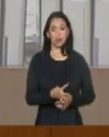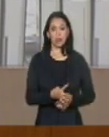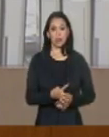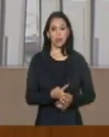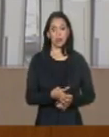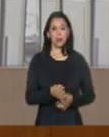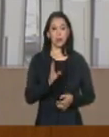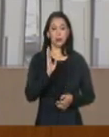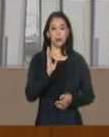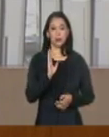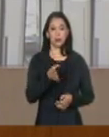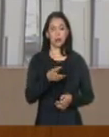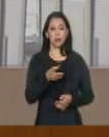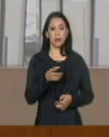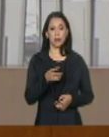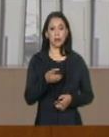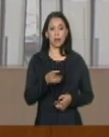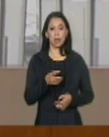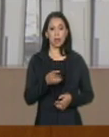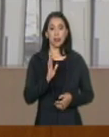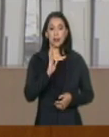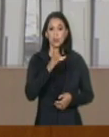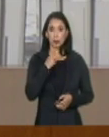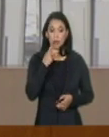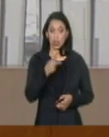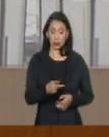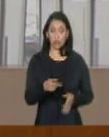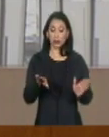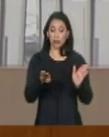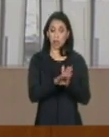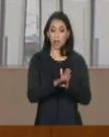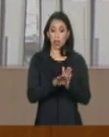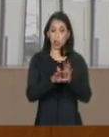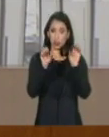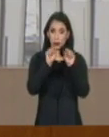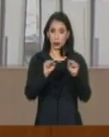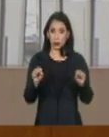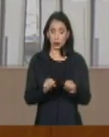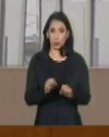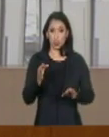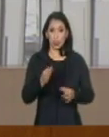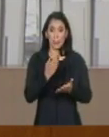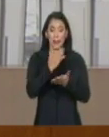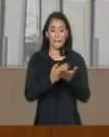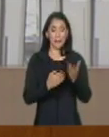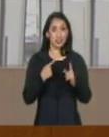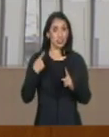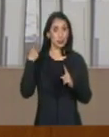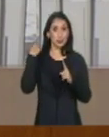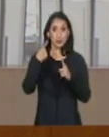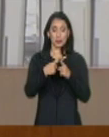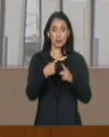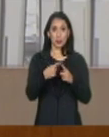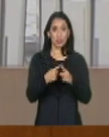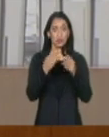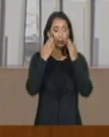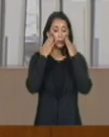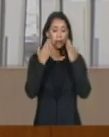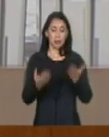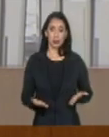Já no que se refere, isso falando daquilo que chega no sistema judiciário, mas mais da metade sequer é apresentado ao